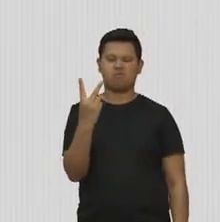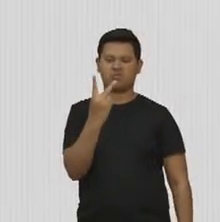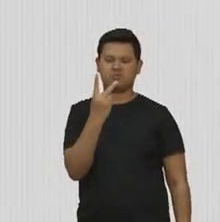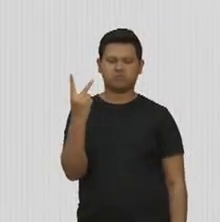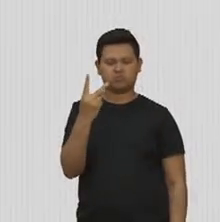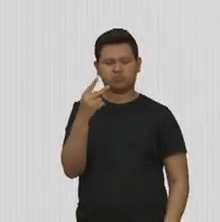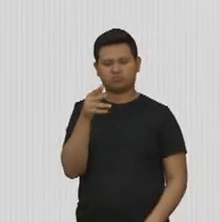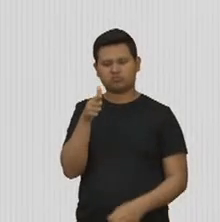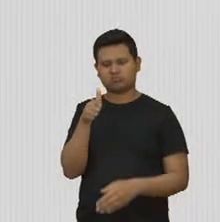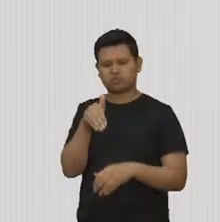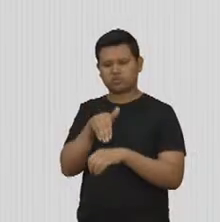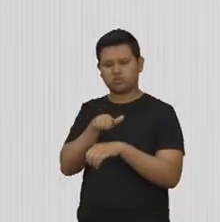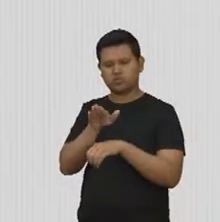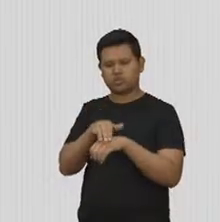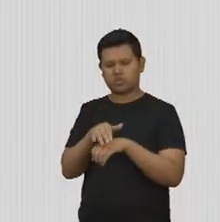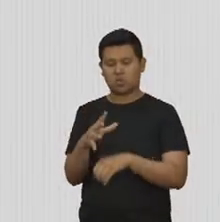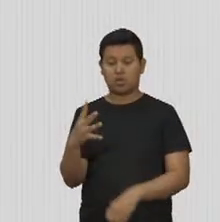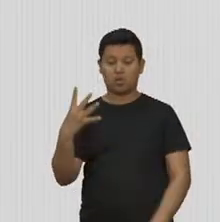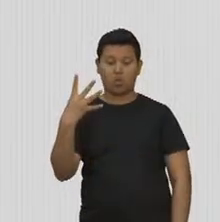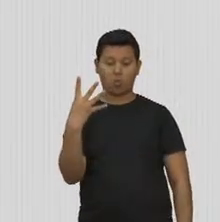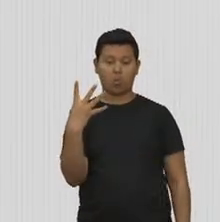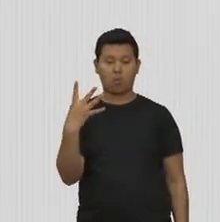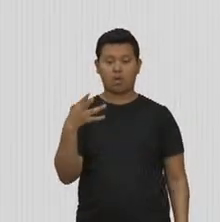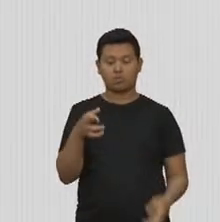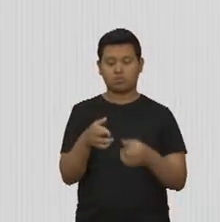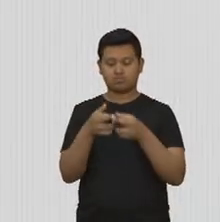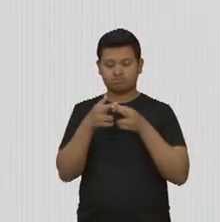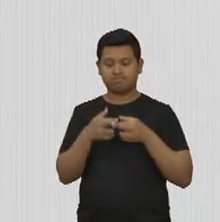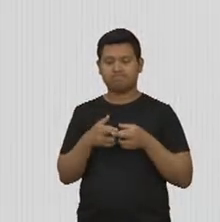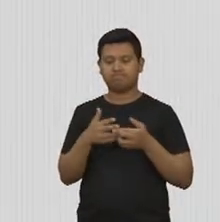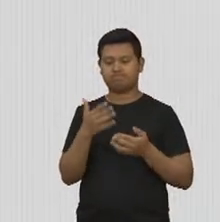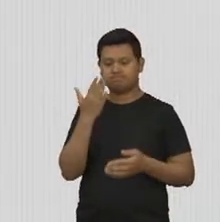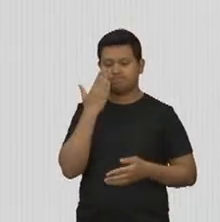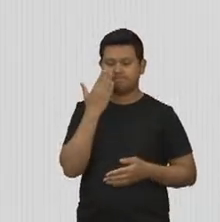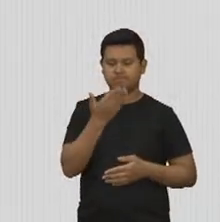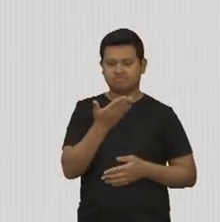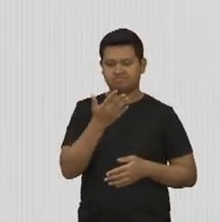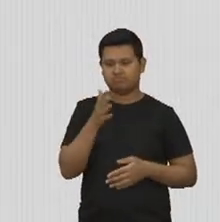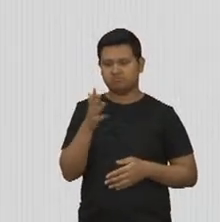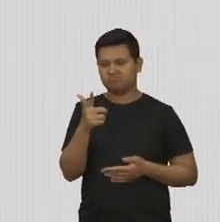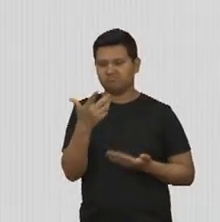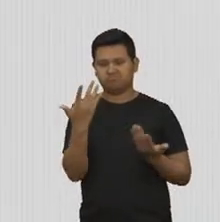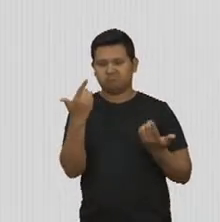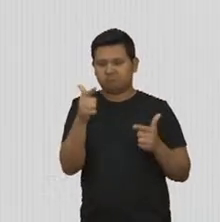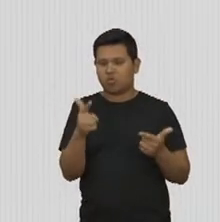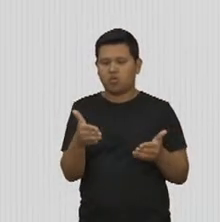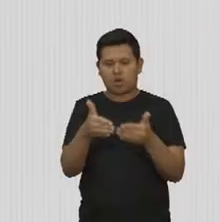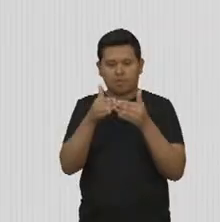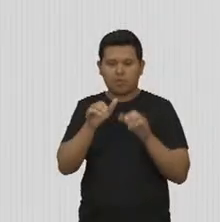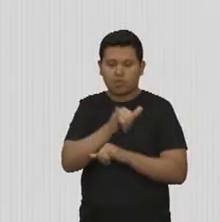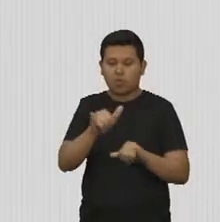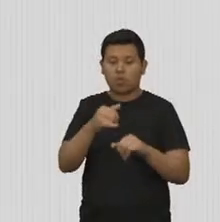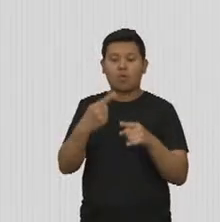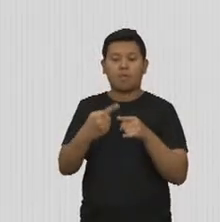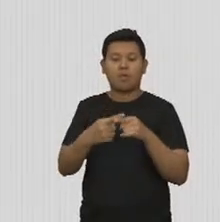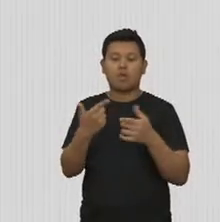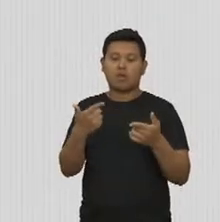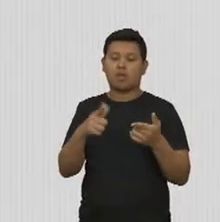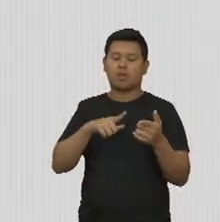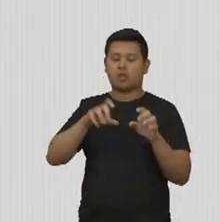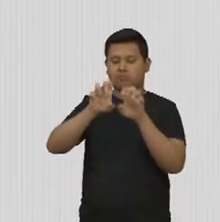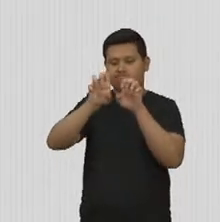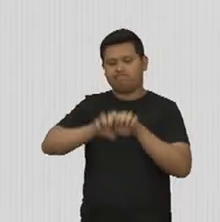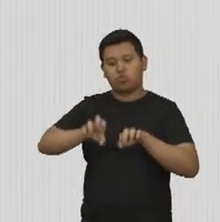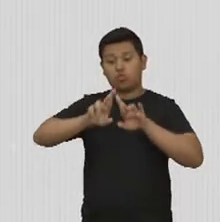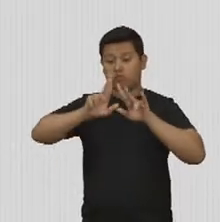22 indicações e 4 requerimentos. E 2 pedidos de informação. A gente não coloca o pedido de informação aí, porque ele tem uma sistemática um